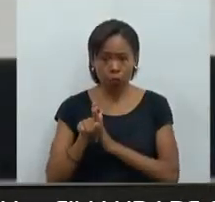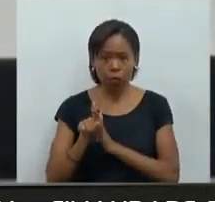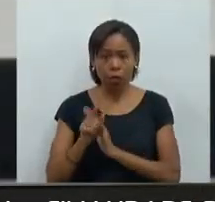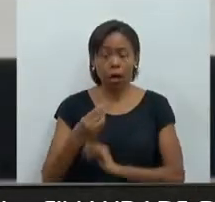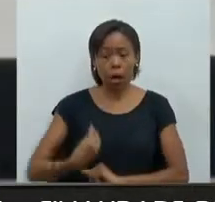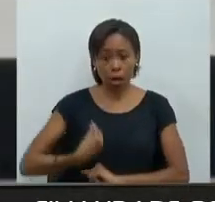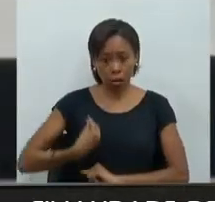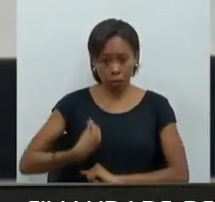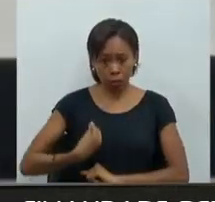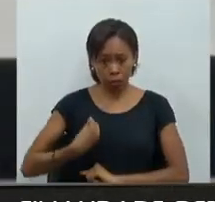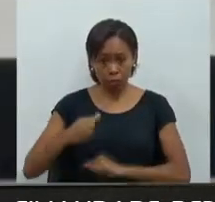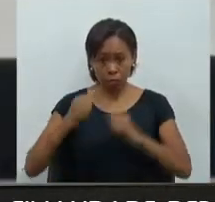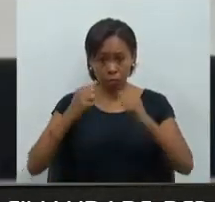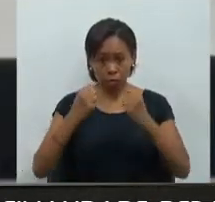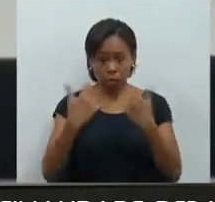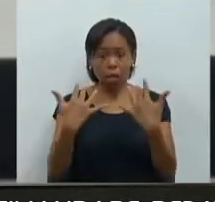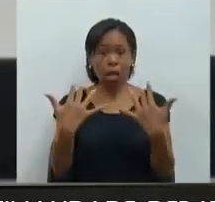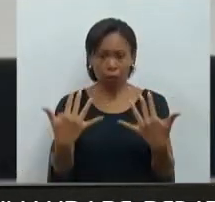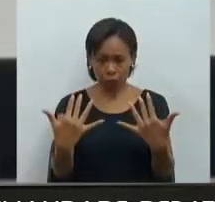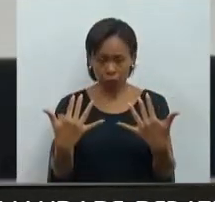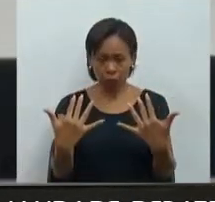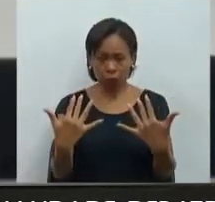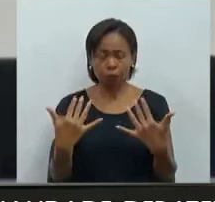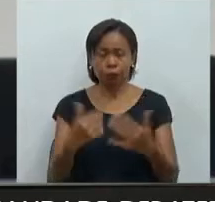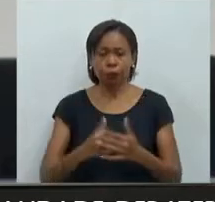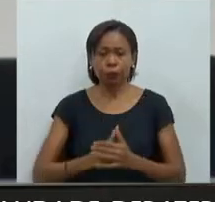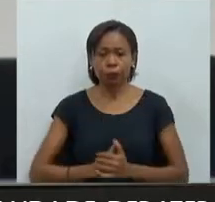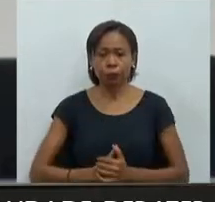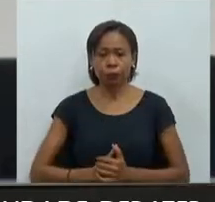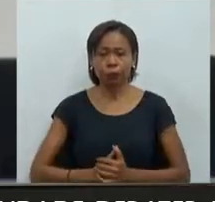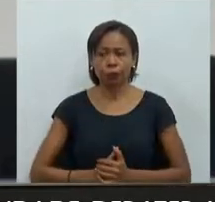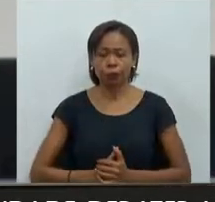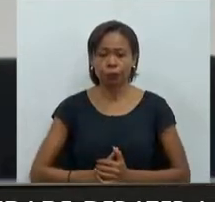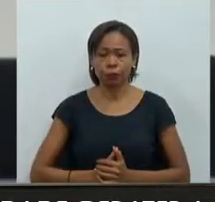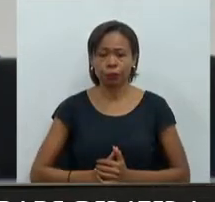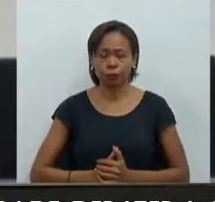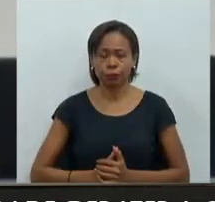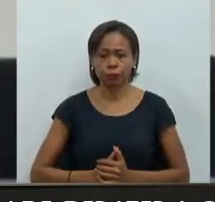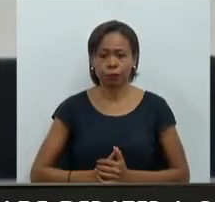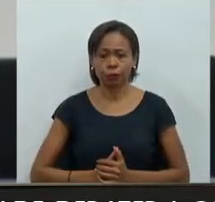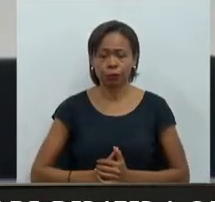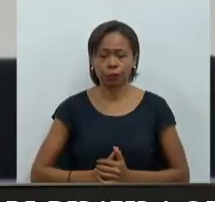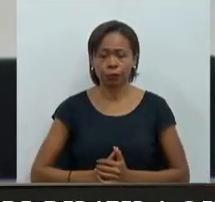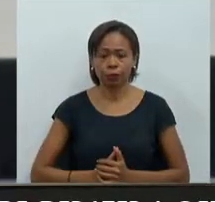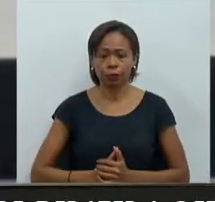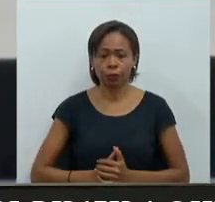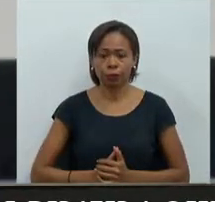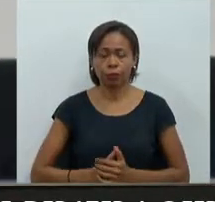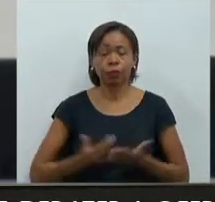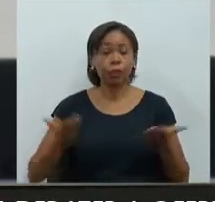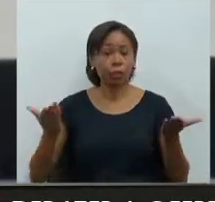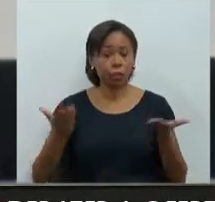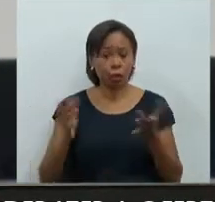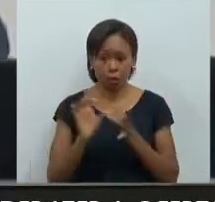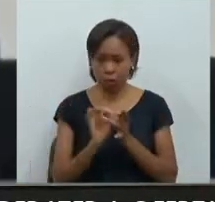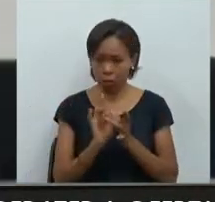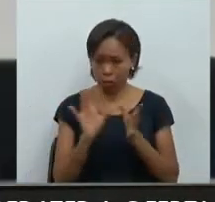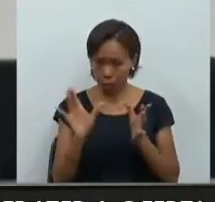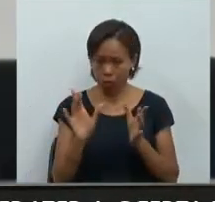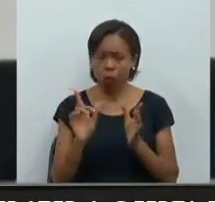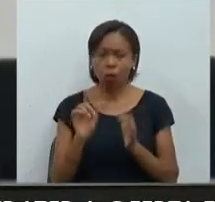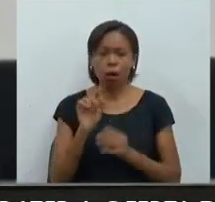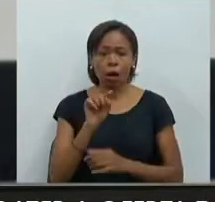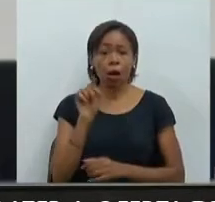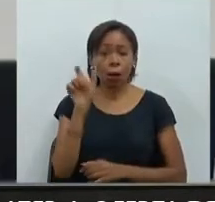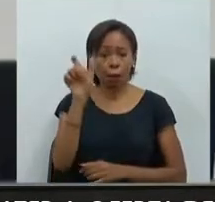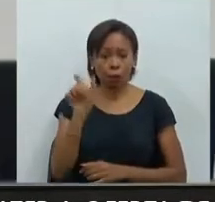ouviu perfeitamente o questionamento dessa participante. Então, nós vamos abrir a essa pergunta, até porque nós